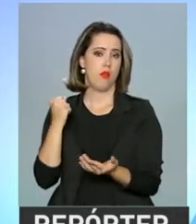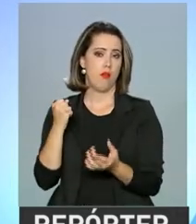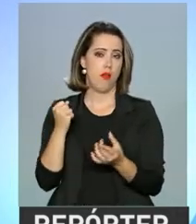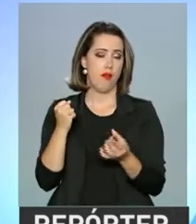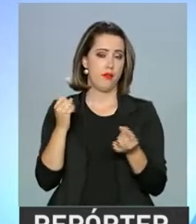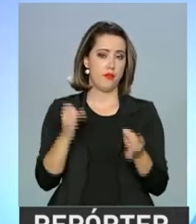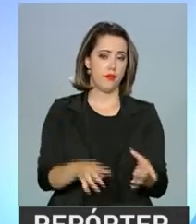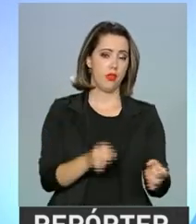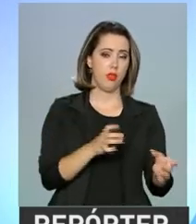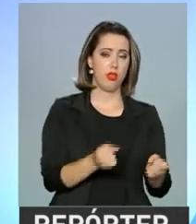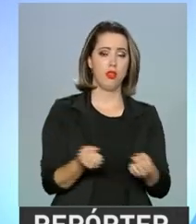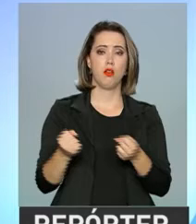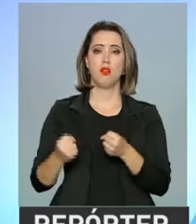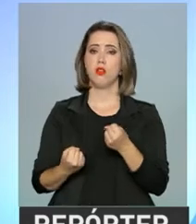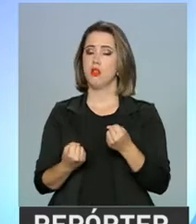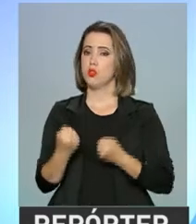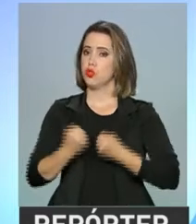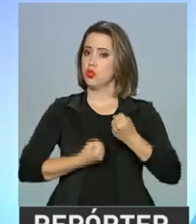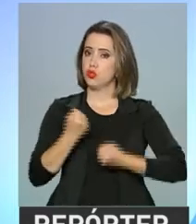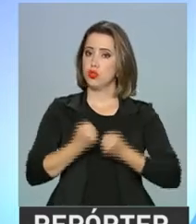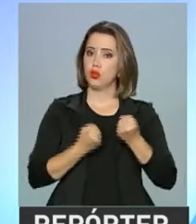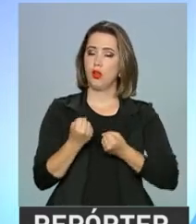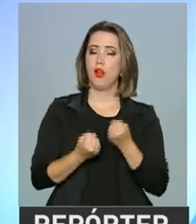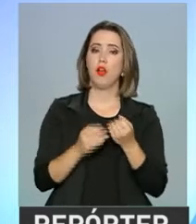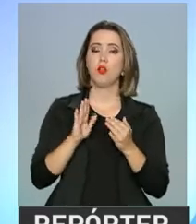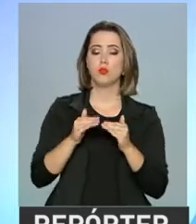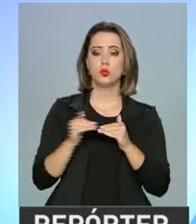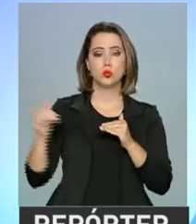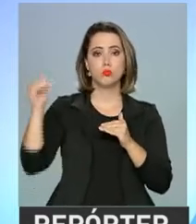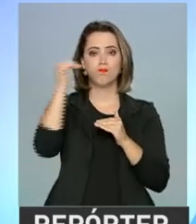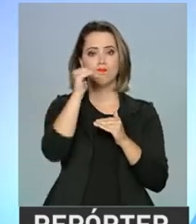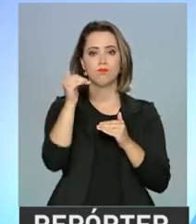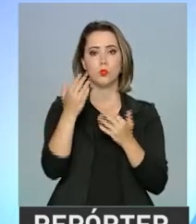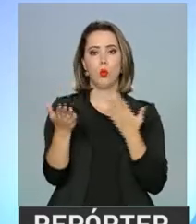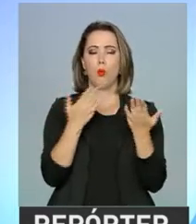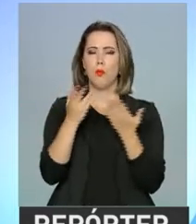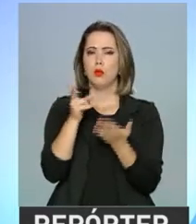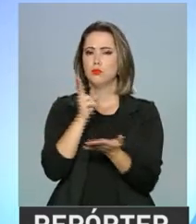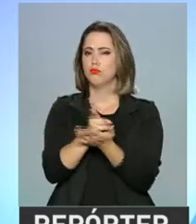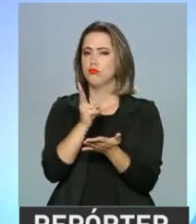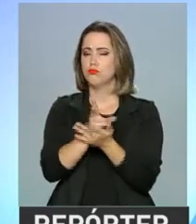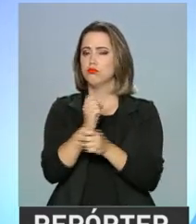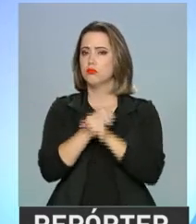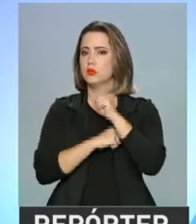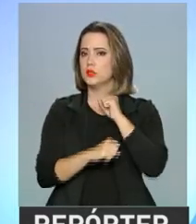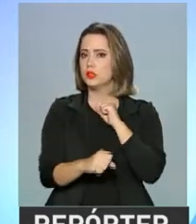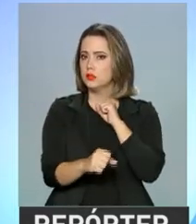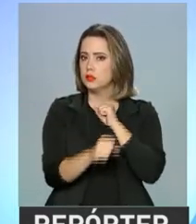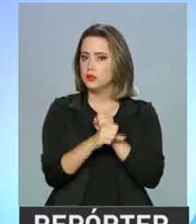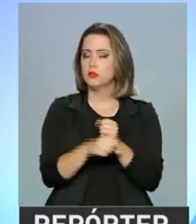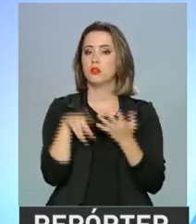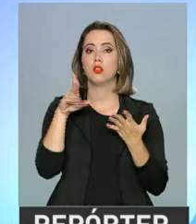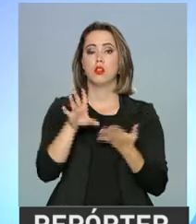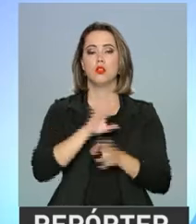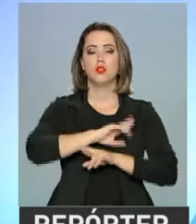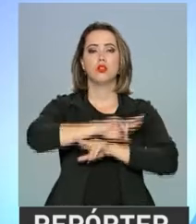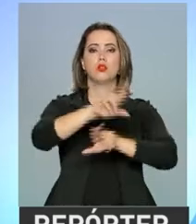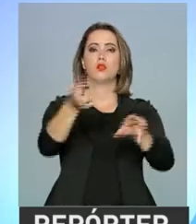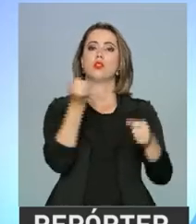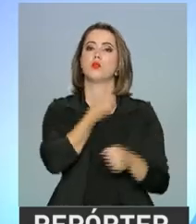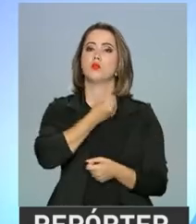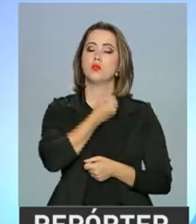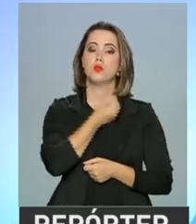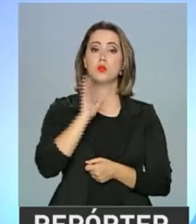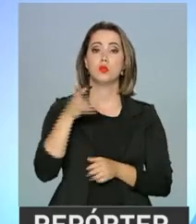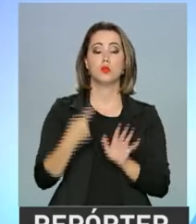já mostrando vendas superiores ao mesmo mês do ano passado. Vários índices já mostrando não só